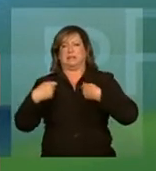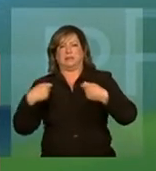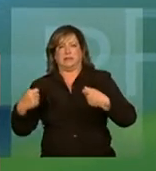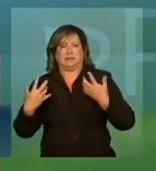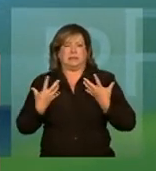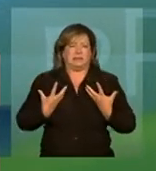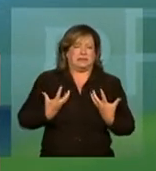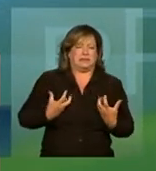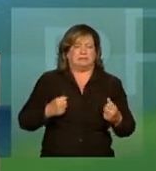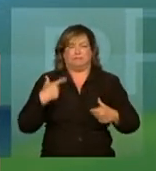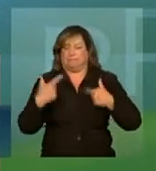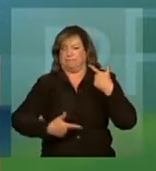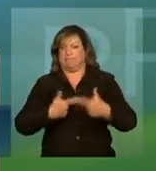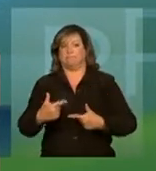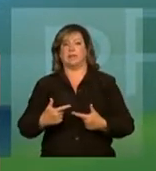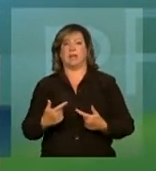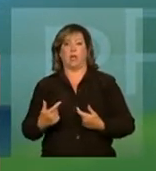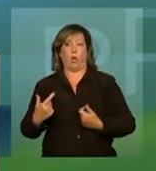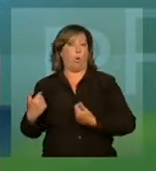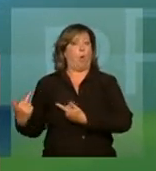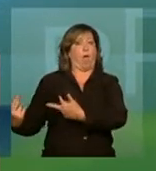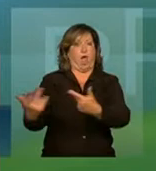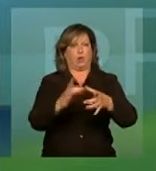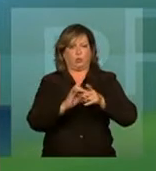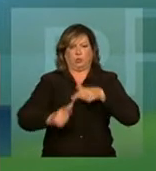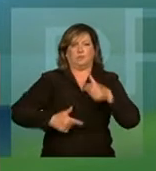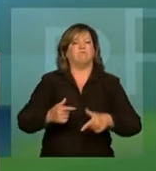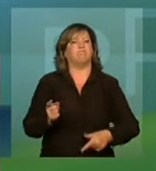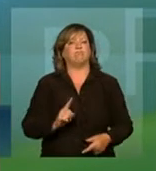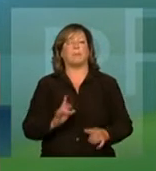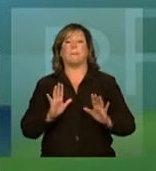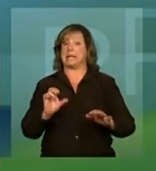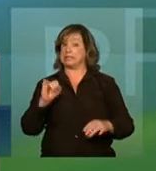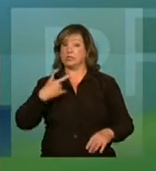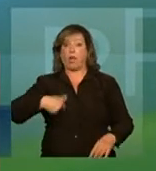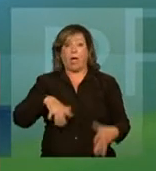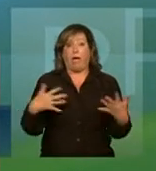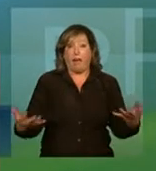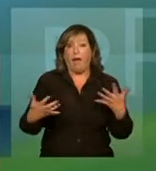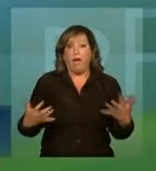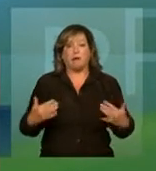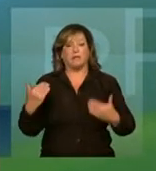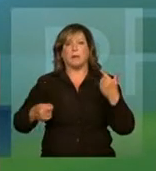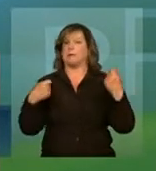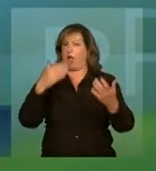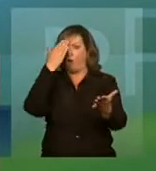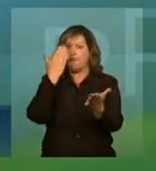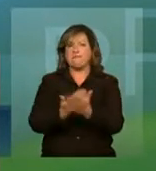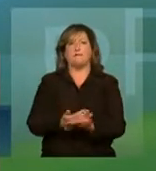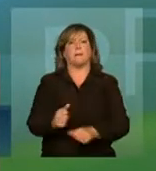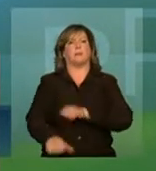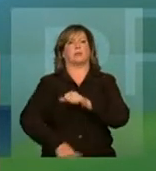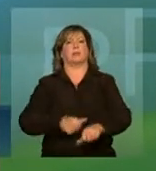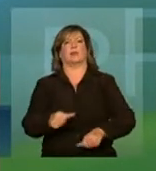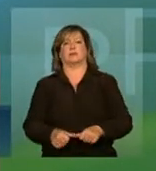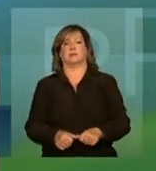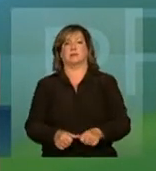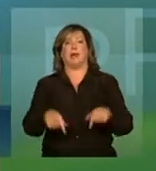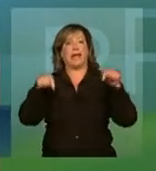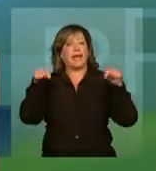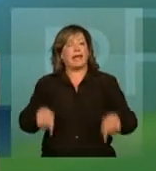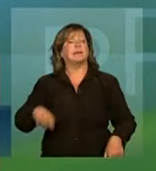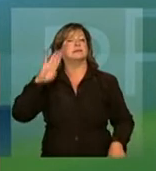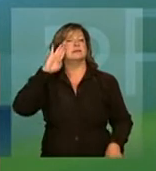e nem todos os interesses são conciliáveis. Mas, se queremos progredir, temos de apostar nas mudanças. Nesse